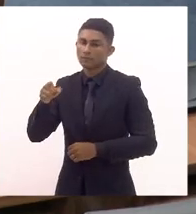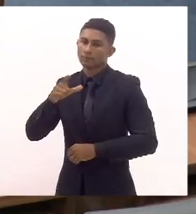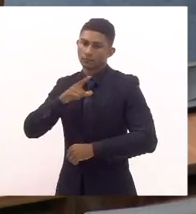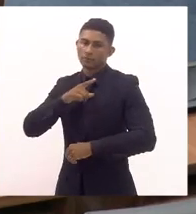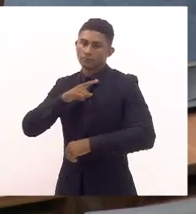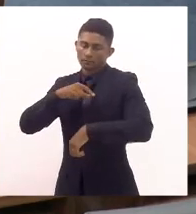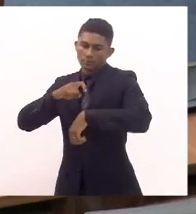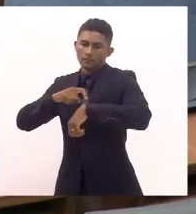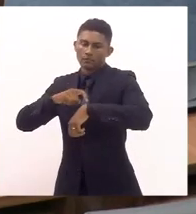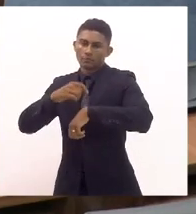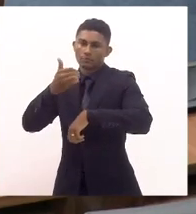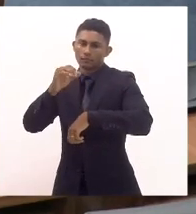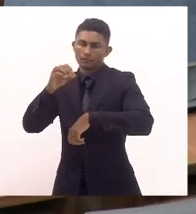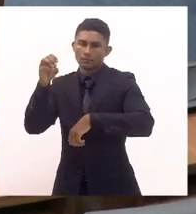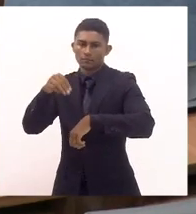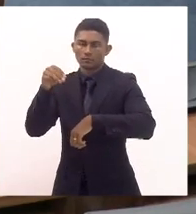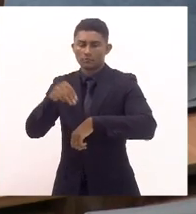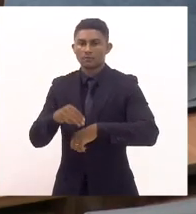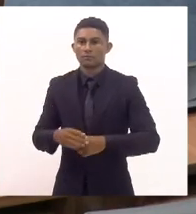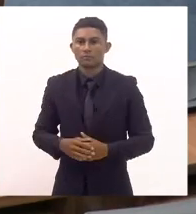dez minutos regimentais